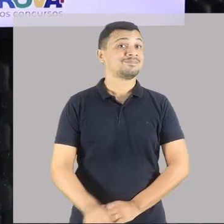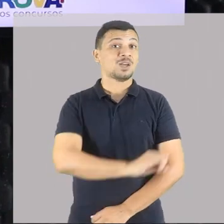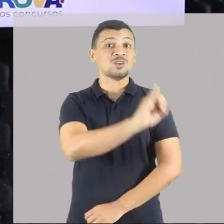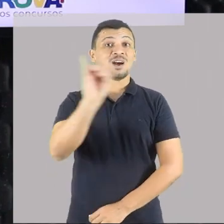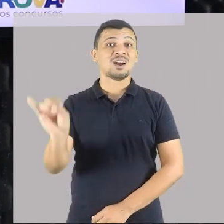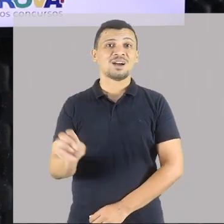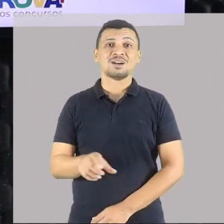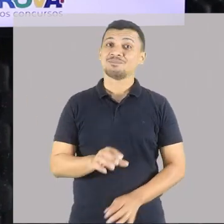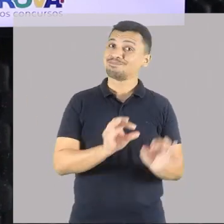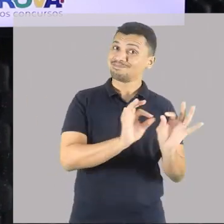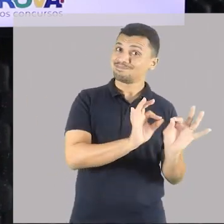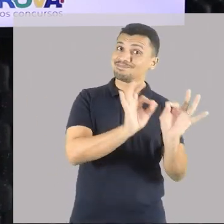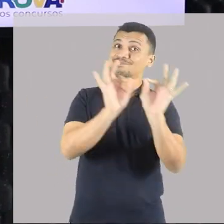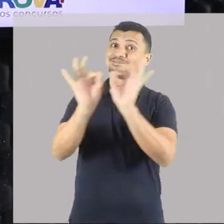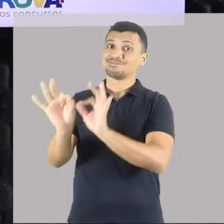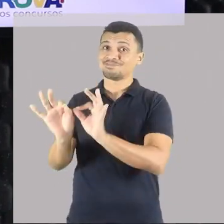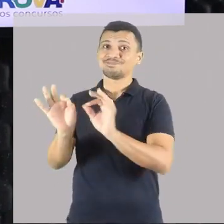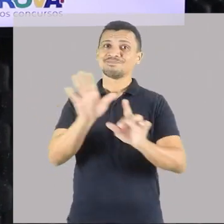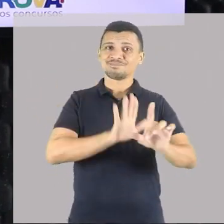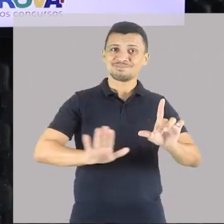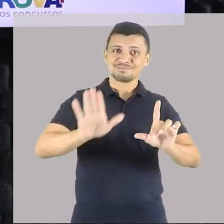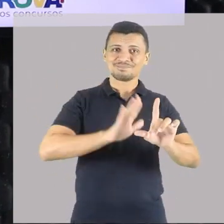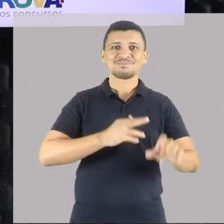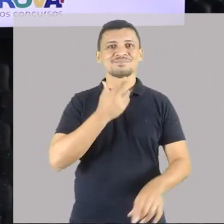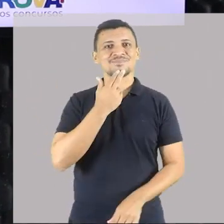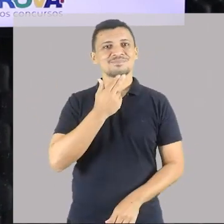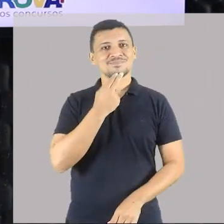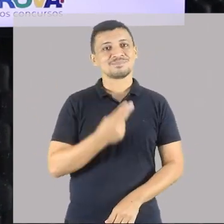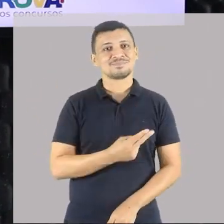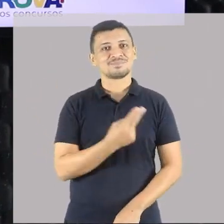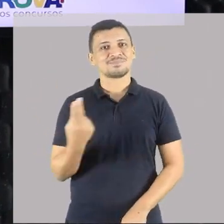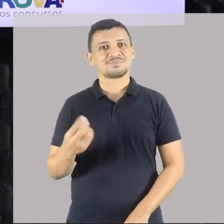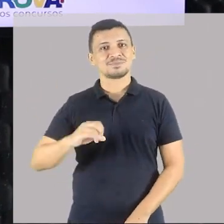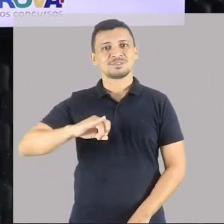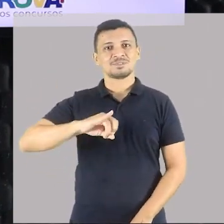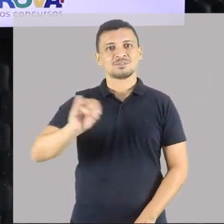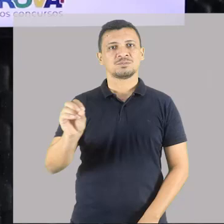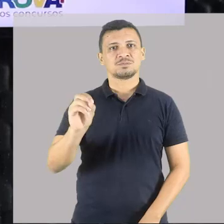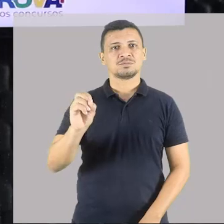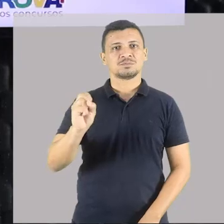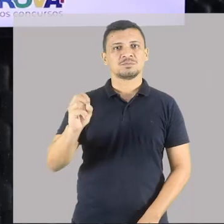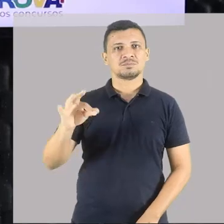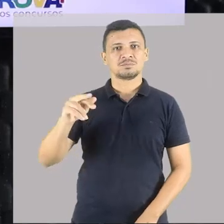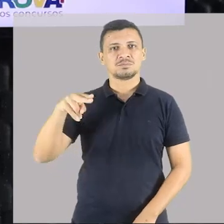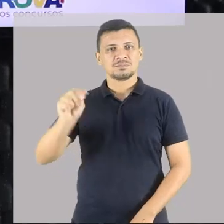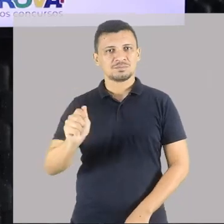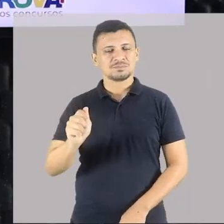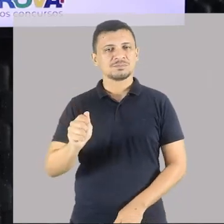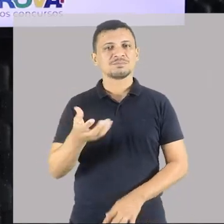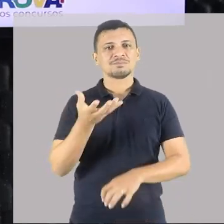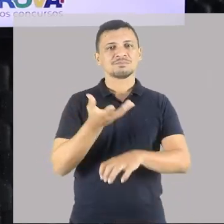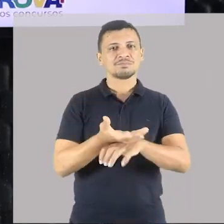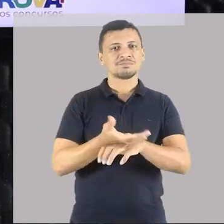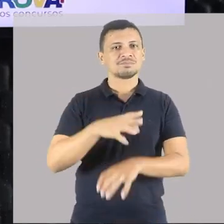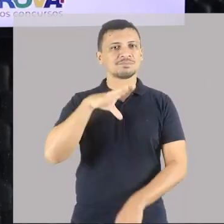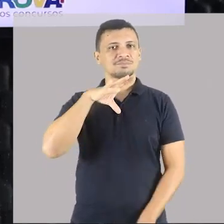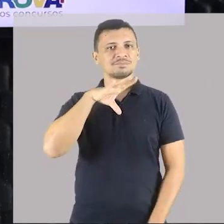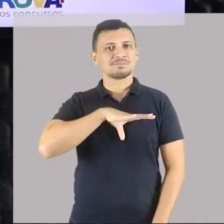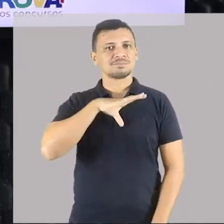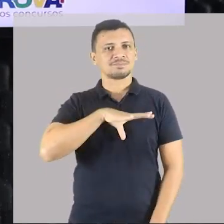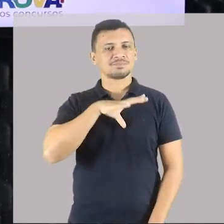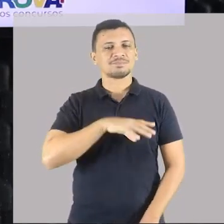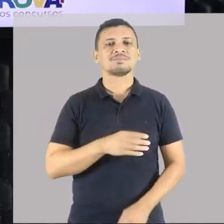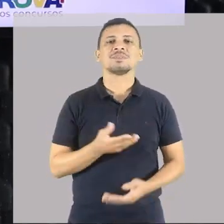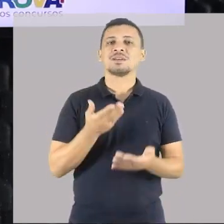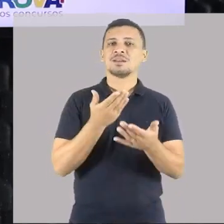Olá, você que nos acompanha na plataforma Gonçalves Dias, sou a professora Josefina Oliveira, professora de língua portuguesa. Estamos aqui para mais uma